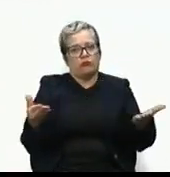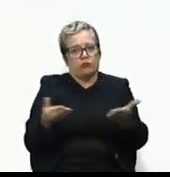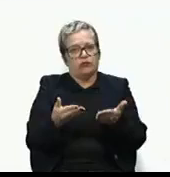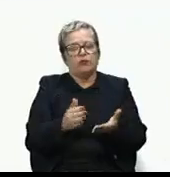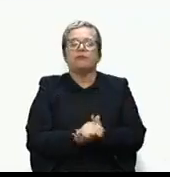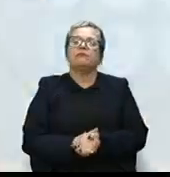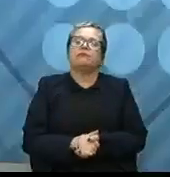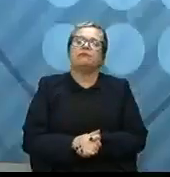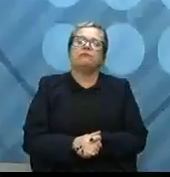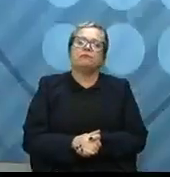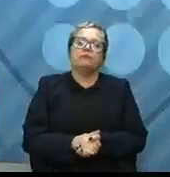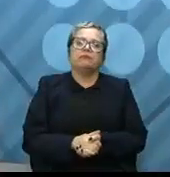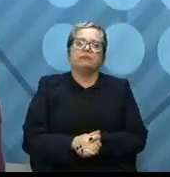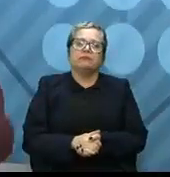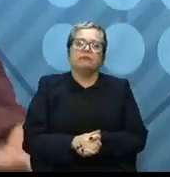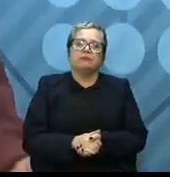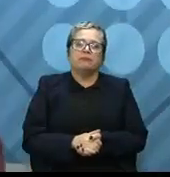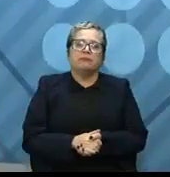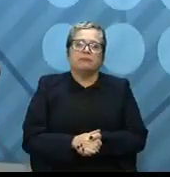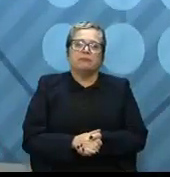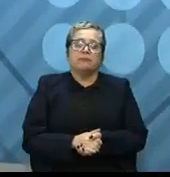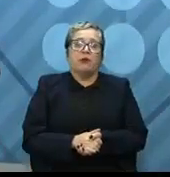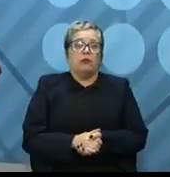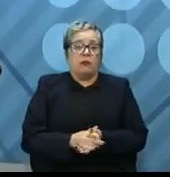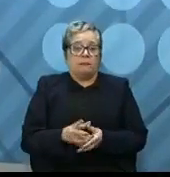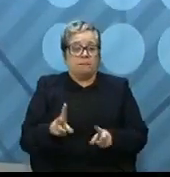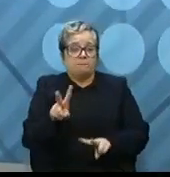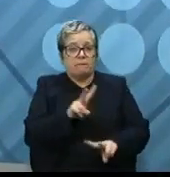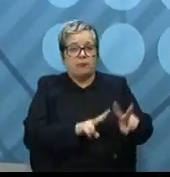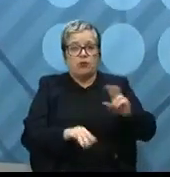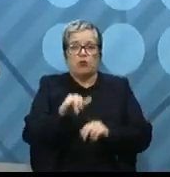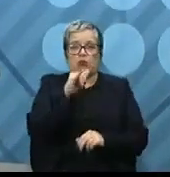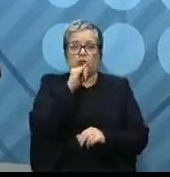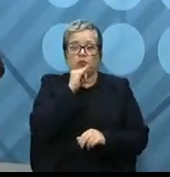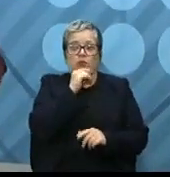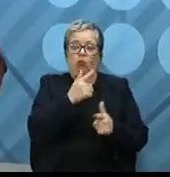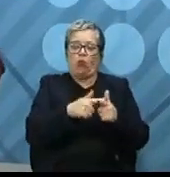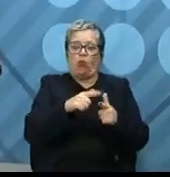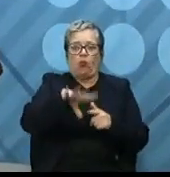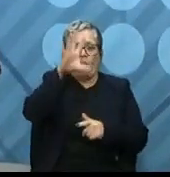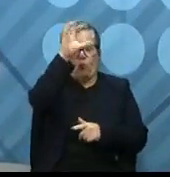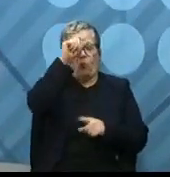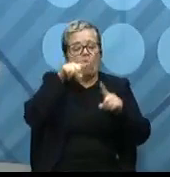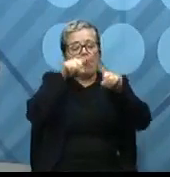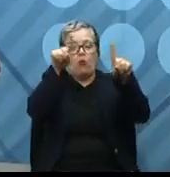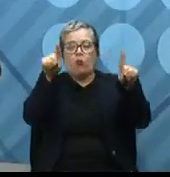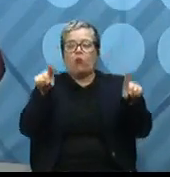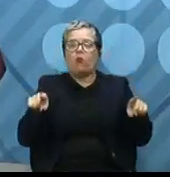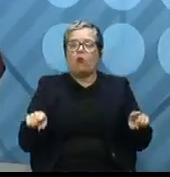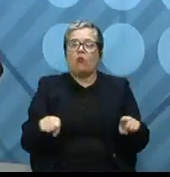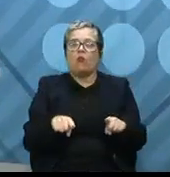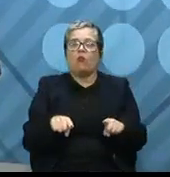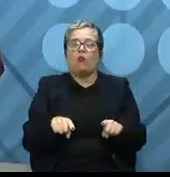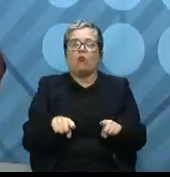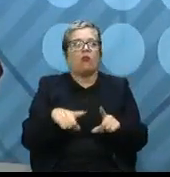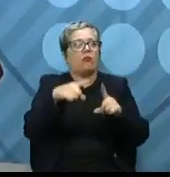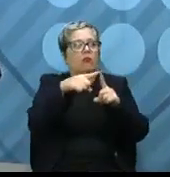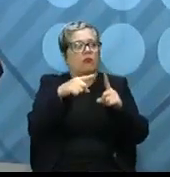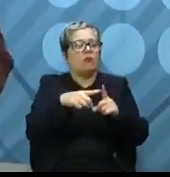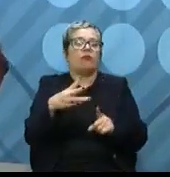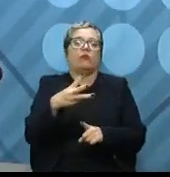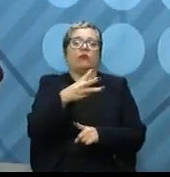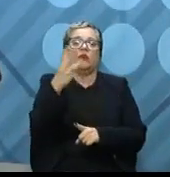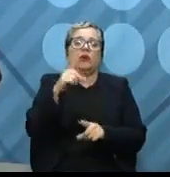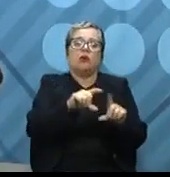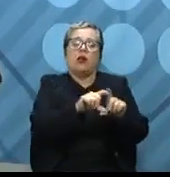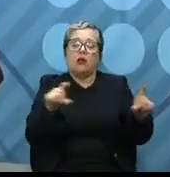hoje. Bem, vocês viram aí no exemplo da situação problema, uma matriz que ela era do tipo 3